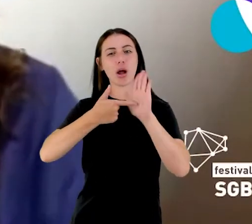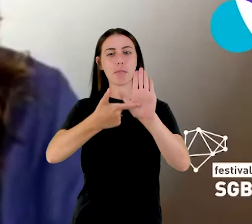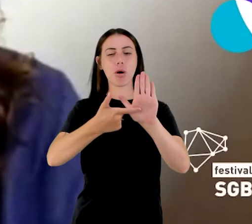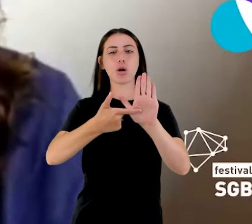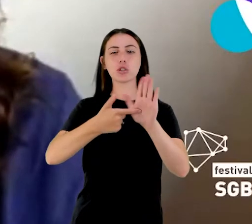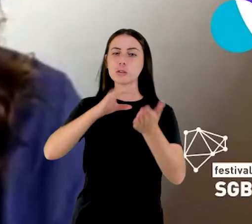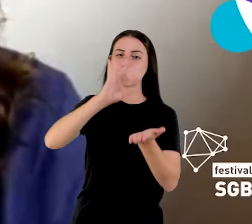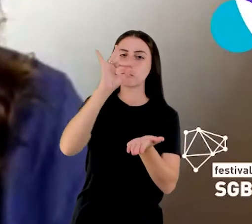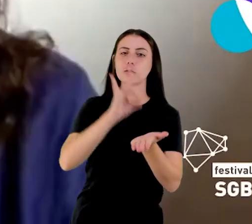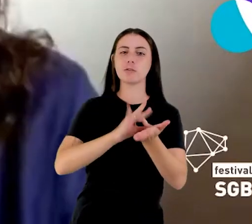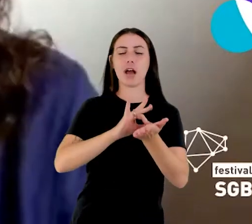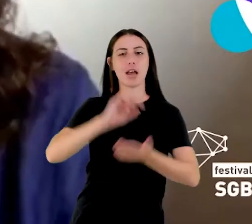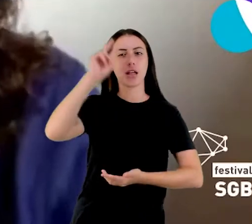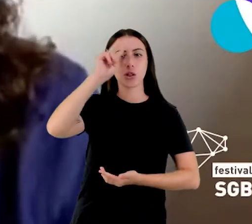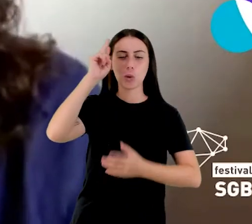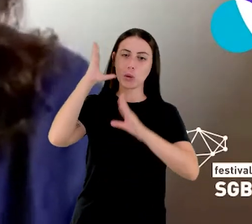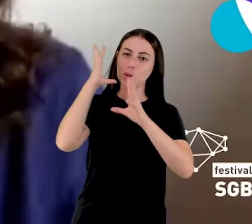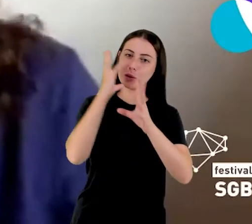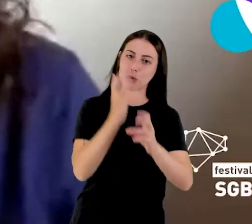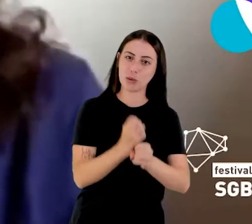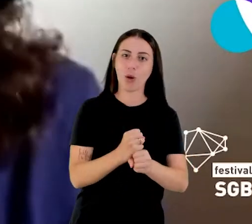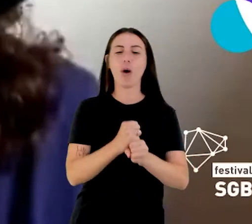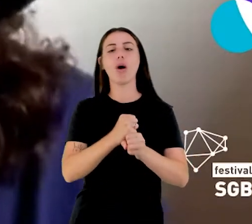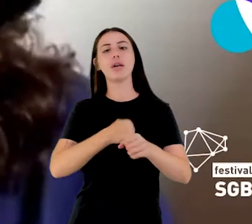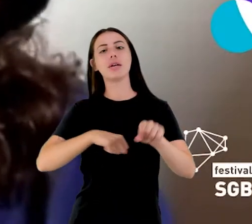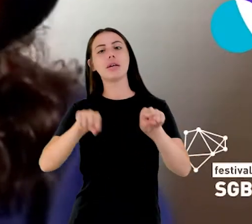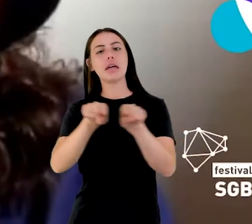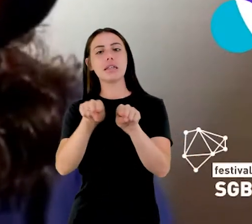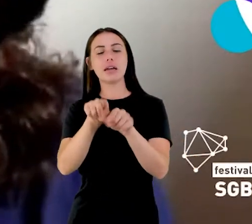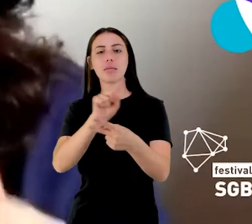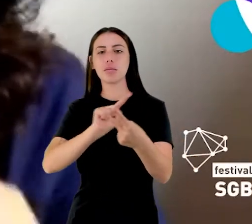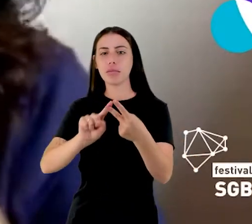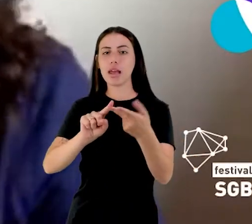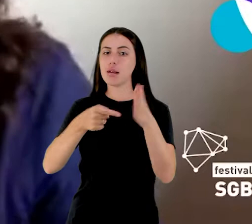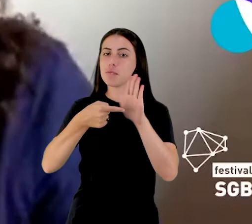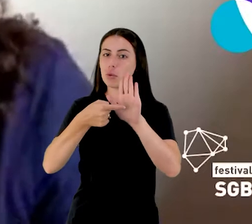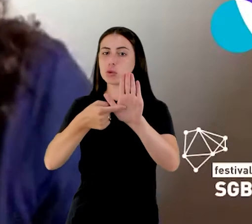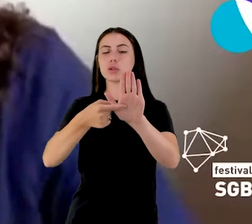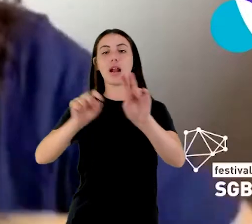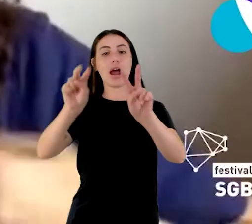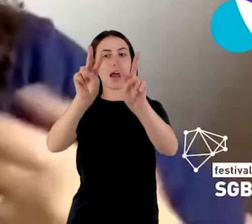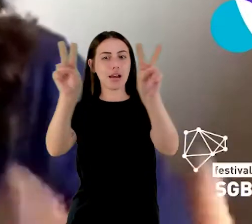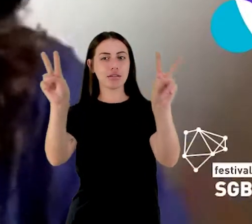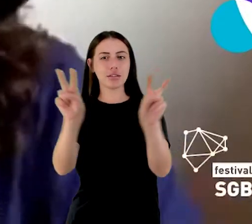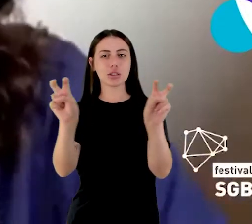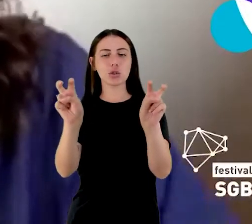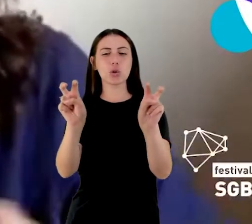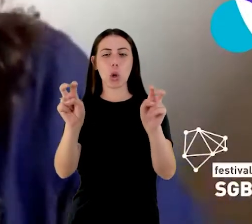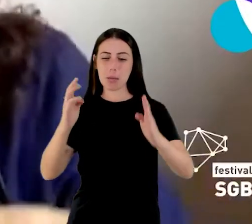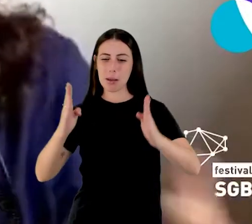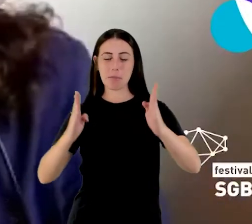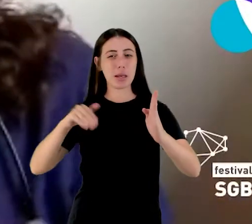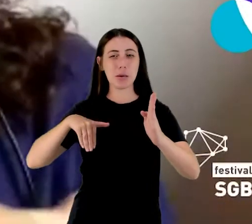racismo estrutural, ele tinha uma vocação genuína, natural para a educação, porque vinha de vários fatos históricos,